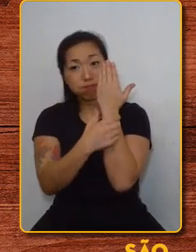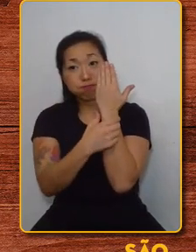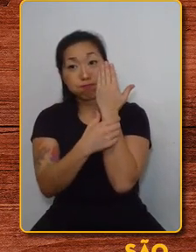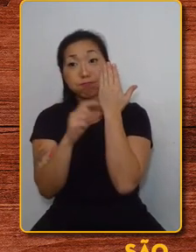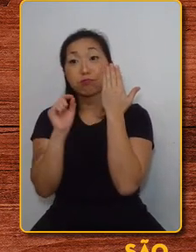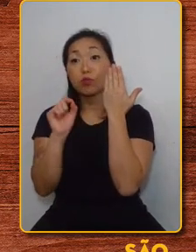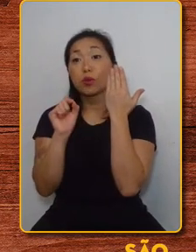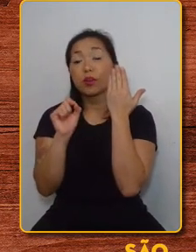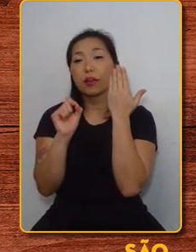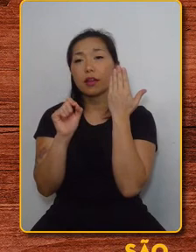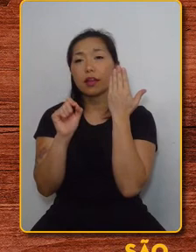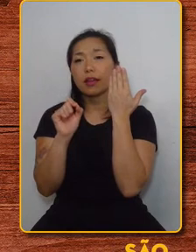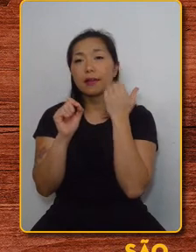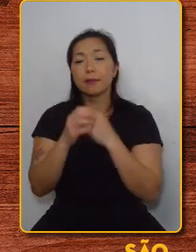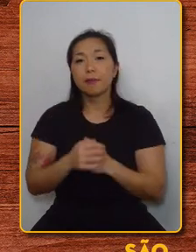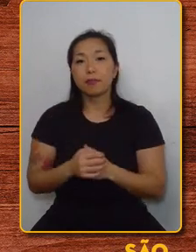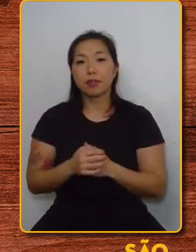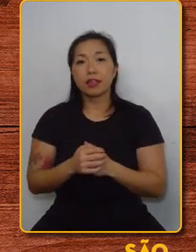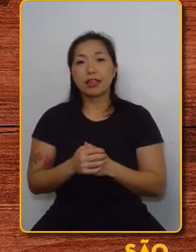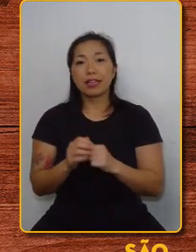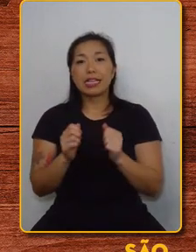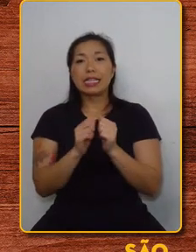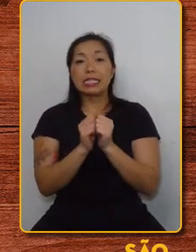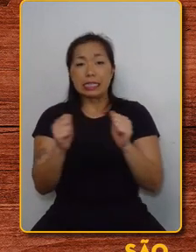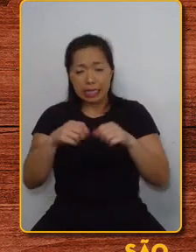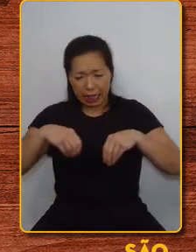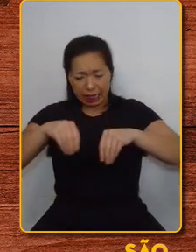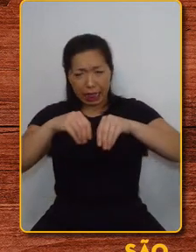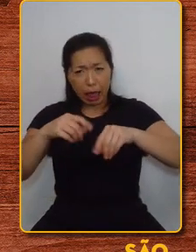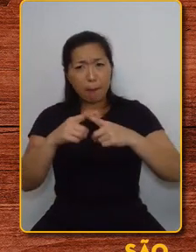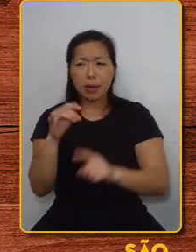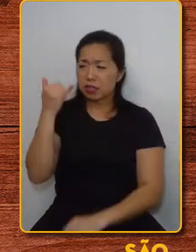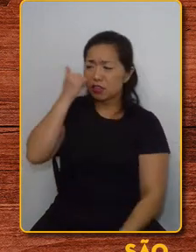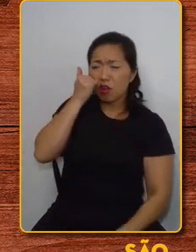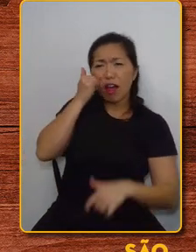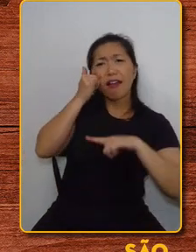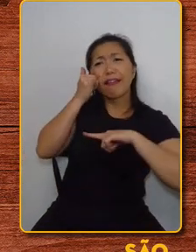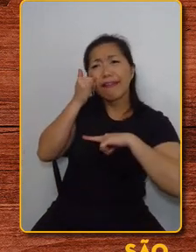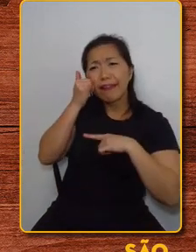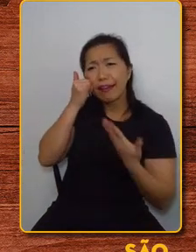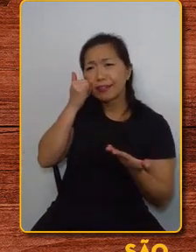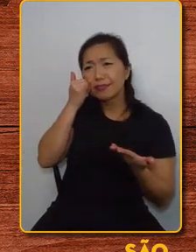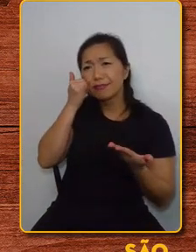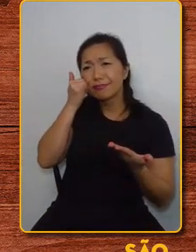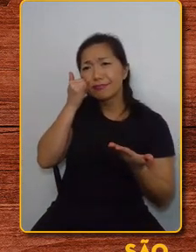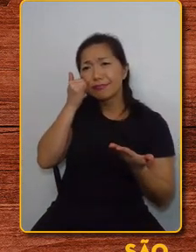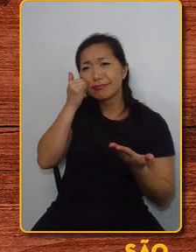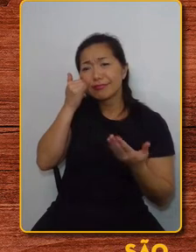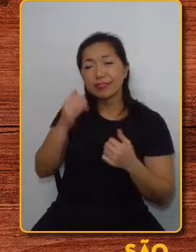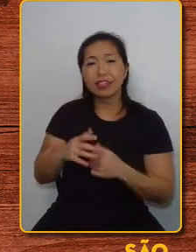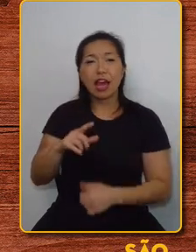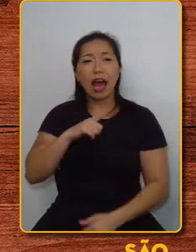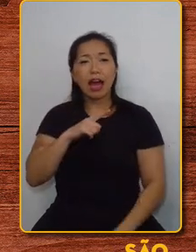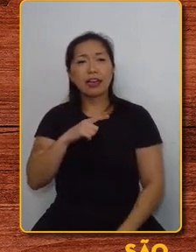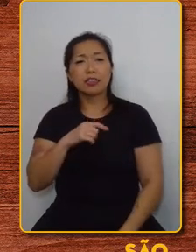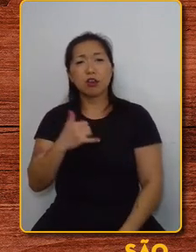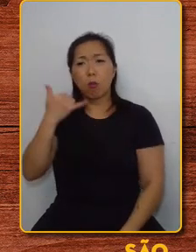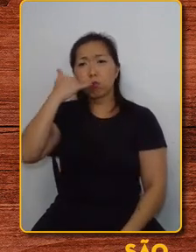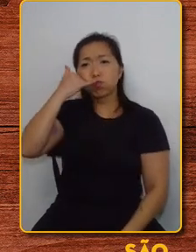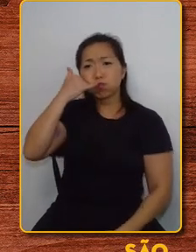sem terra, mas com celular. E estava o João com aquele tijolo do Motorola na